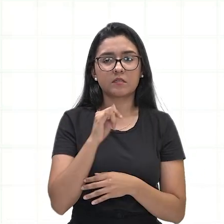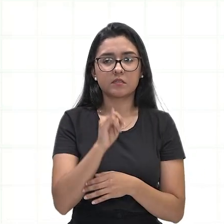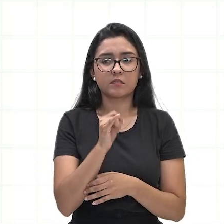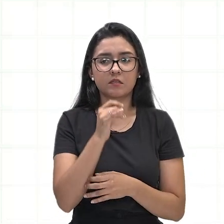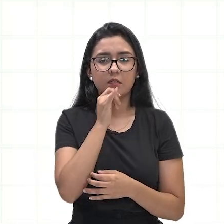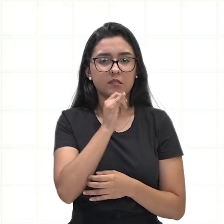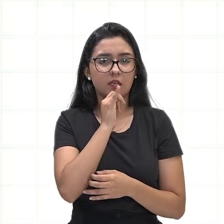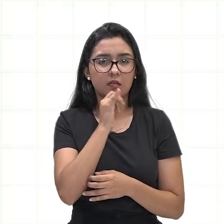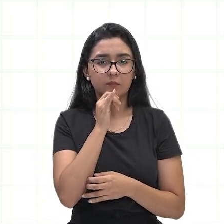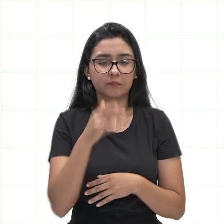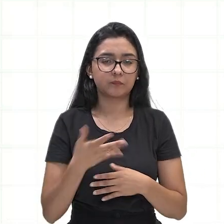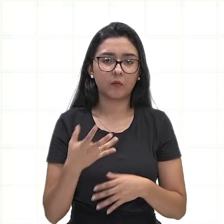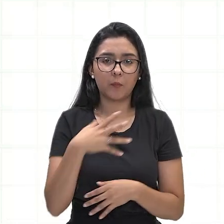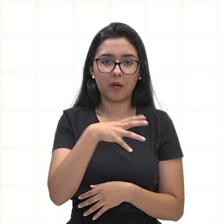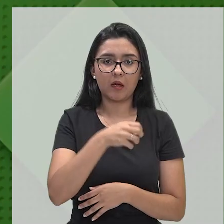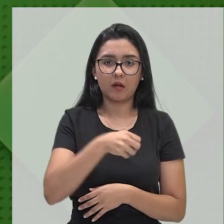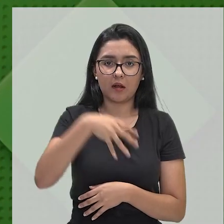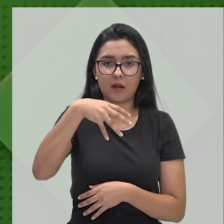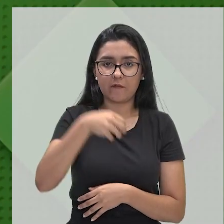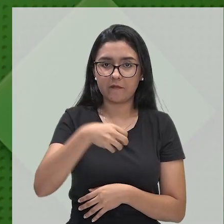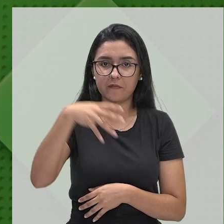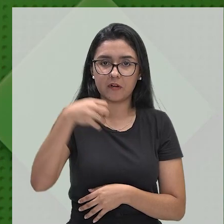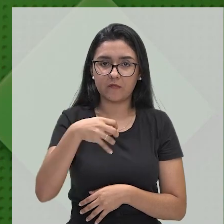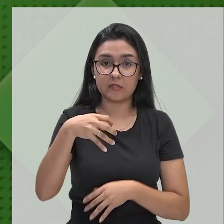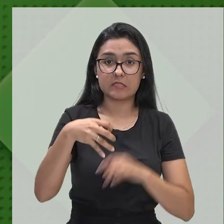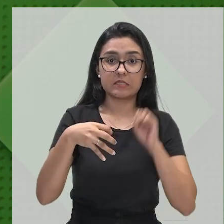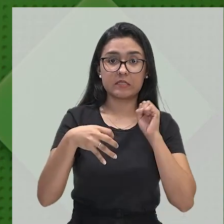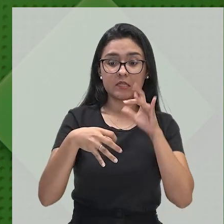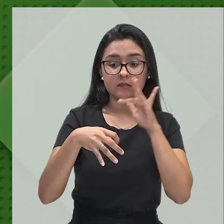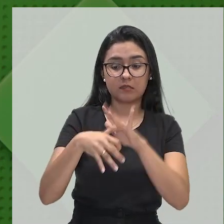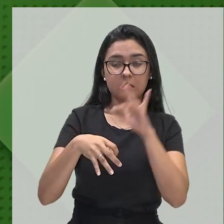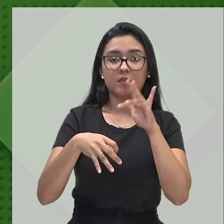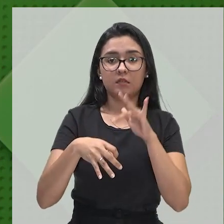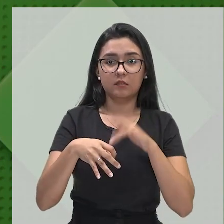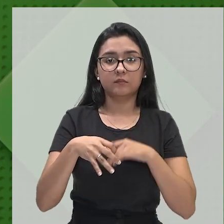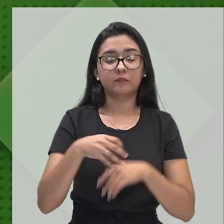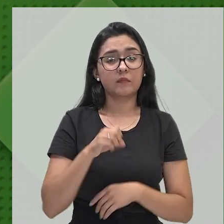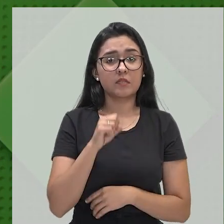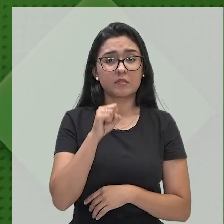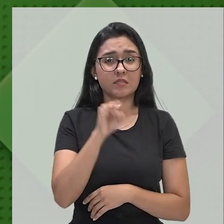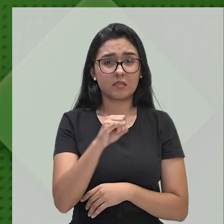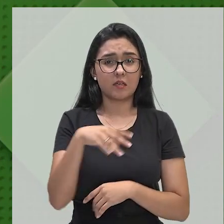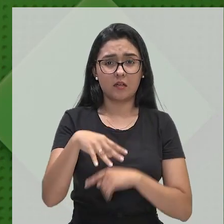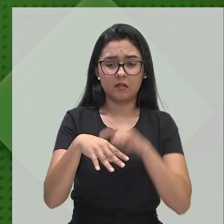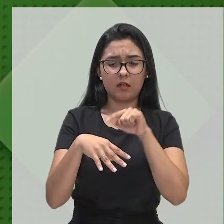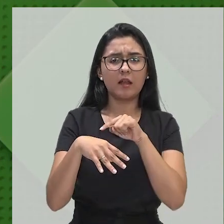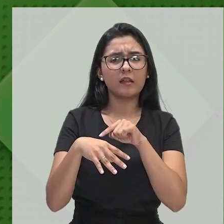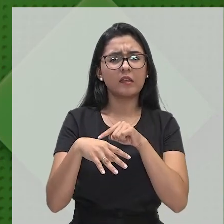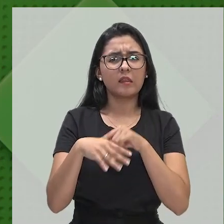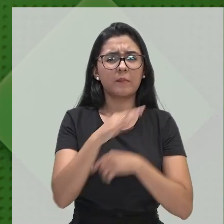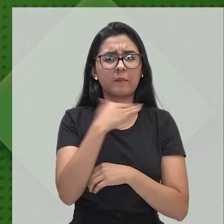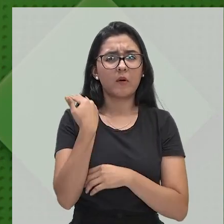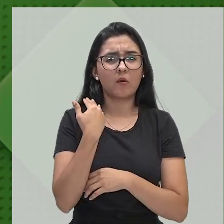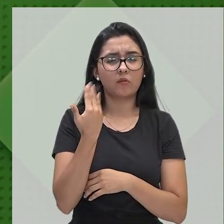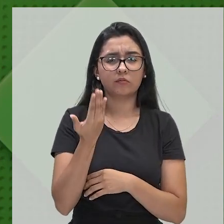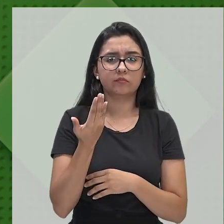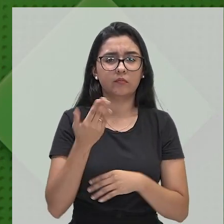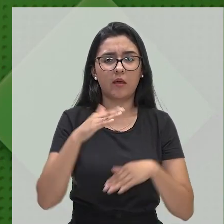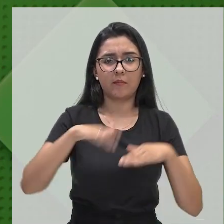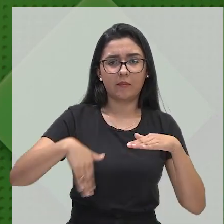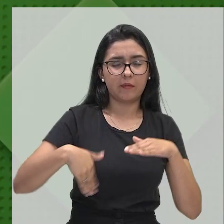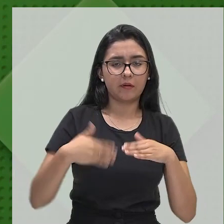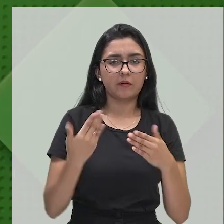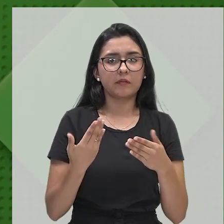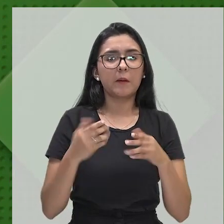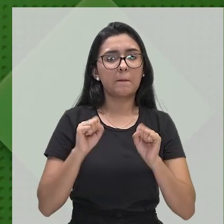entra em contato, por exemplo, com uma água viva, com uma medusa, se ela tocar, mesmo que esse animal esteja morto, né, na praia, ali